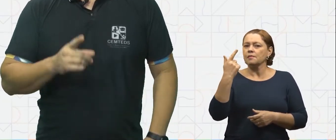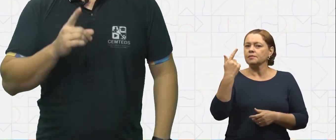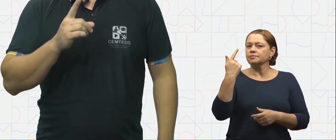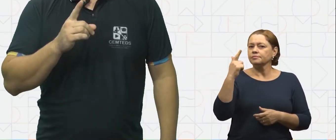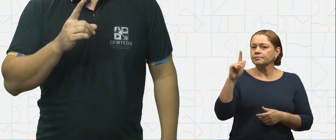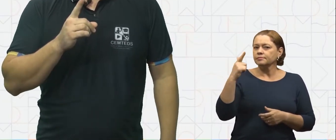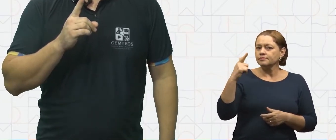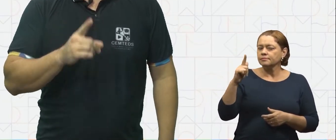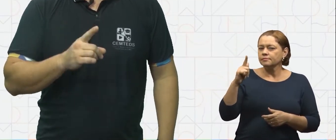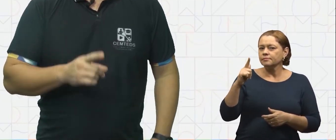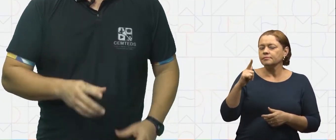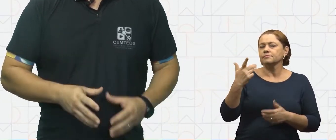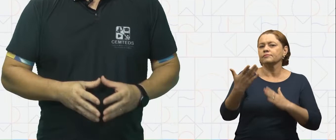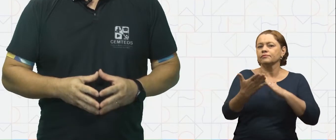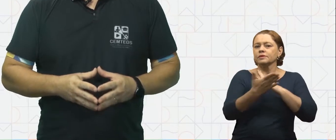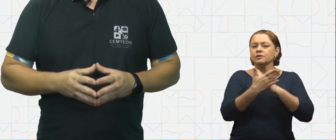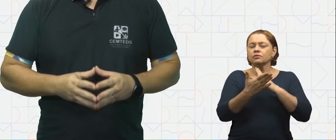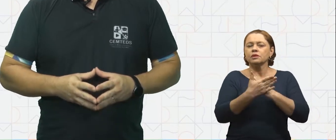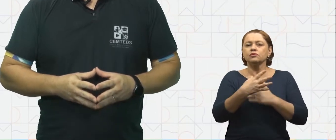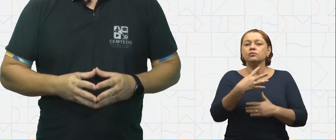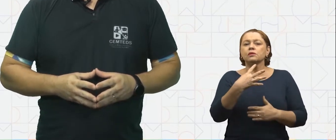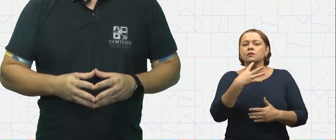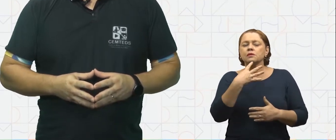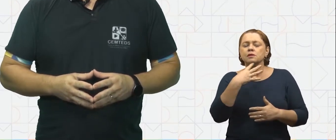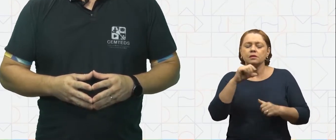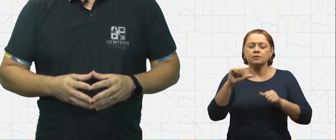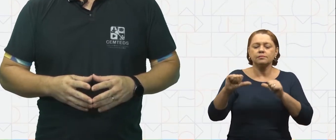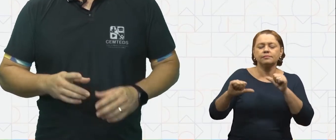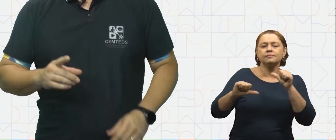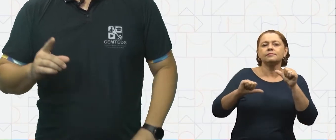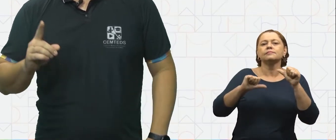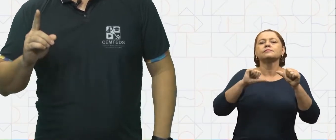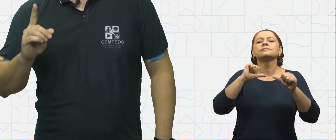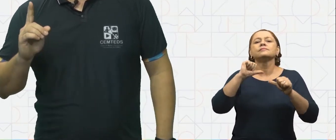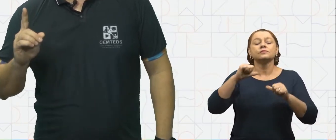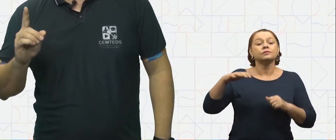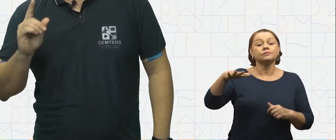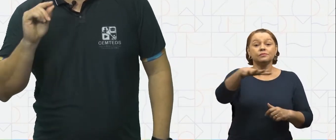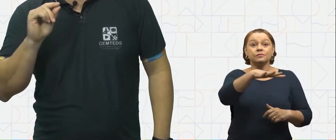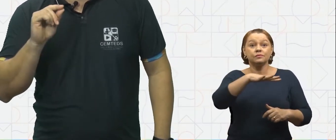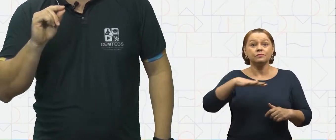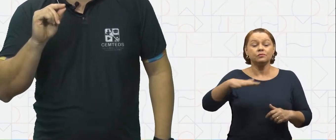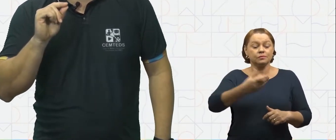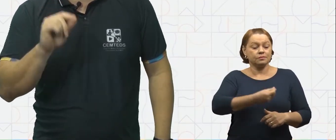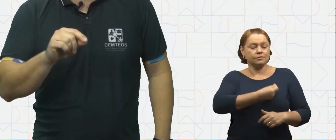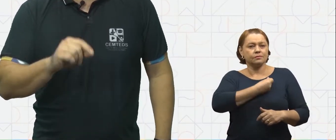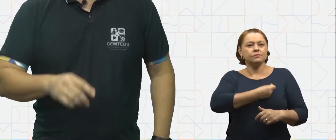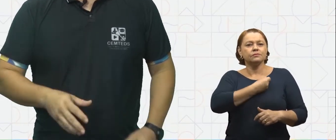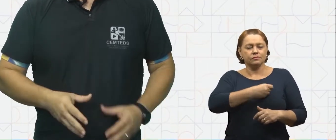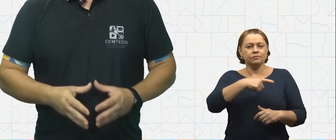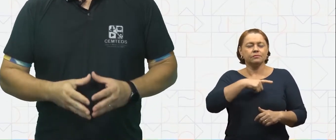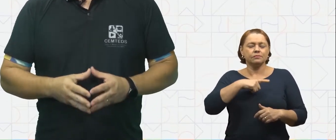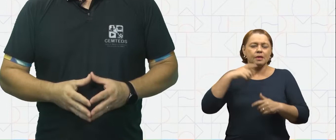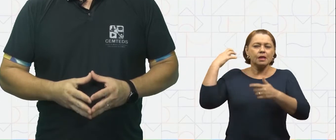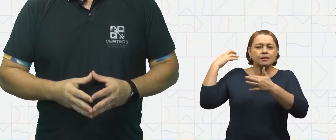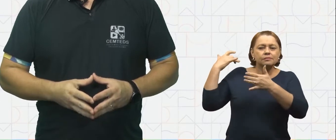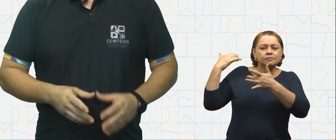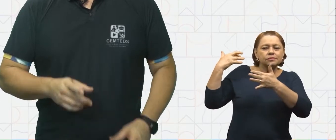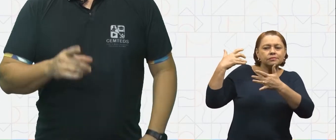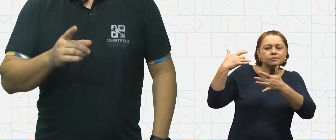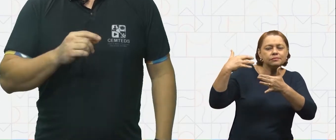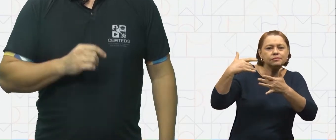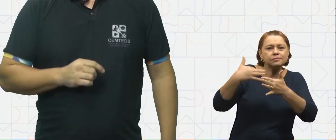nos ajuda a reconhecer as constantes transformações que o espaço habitável sofre ao longo do